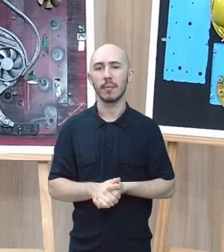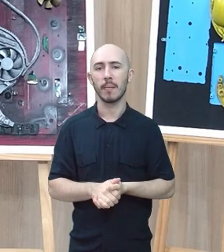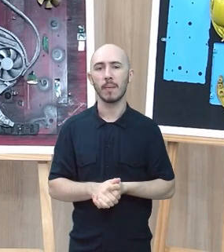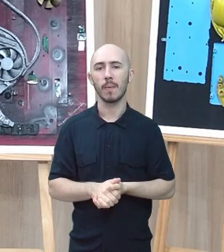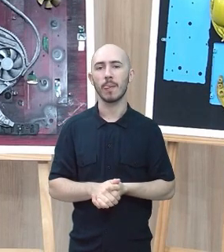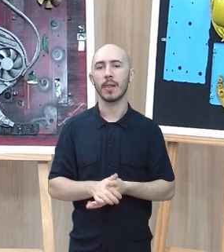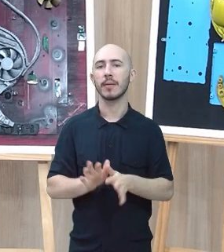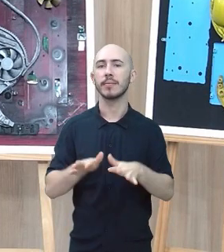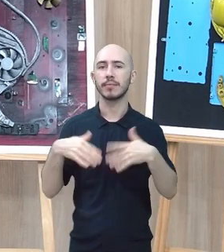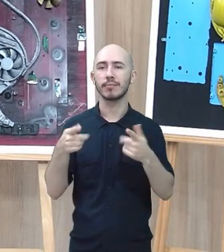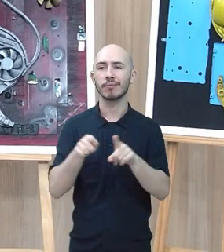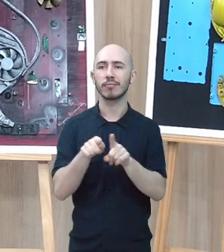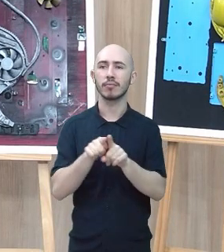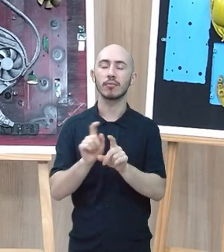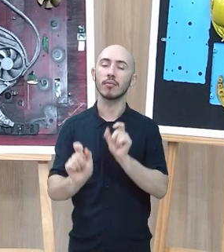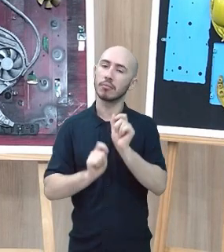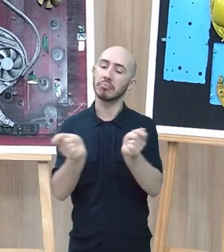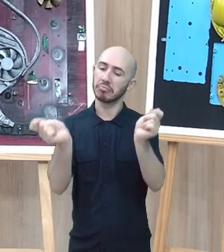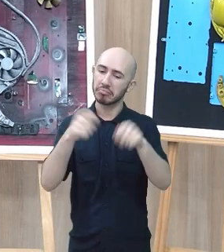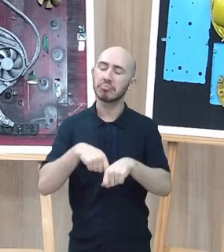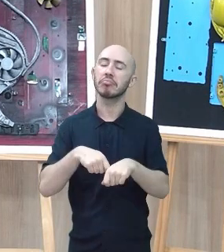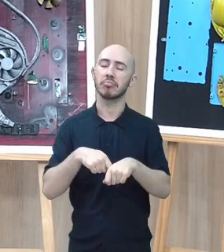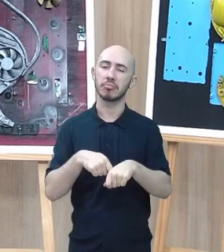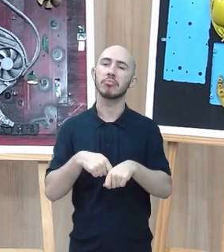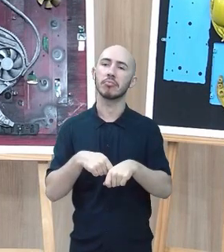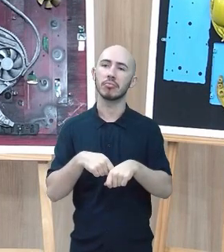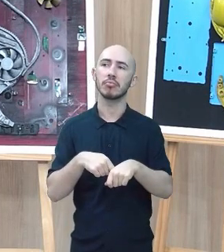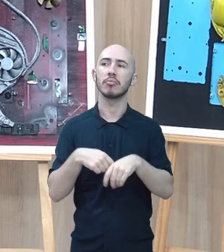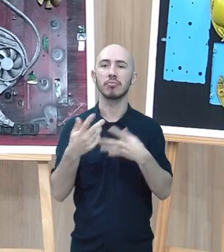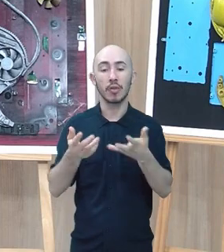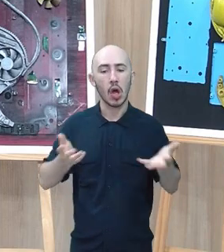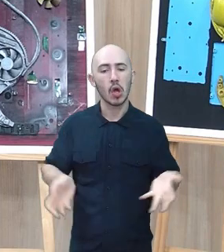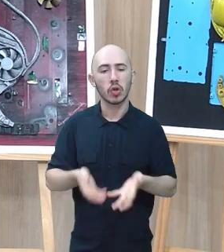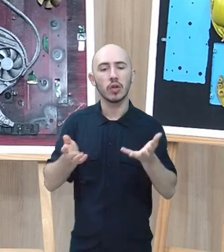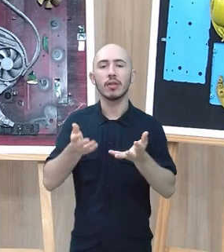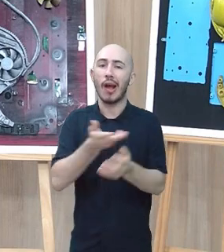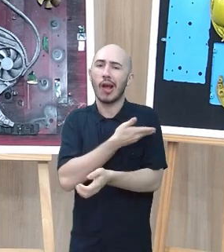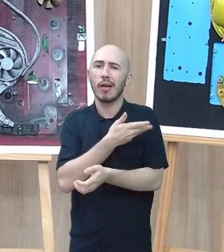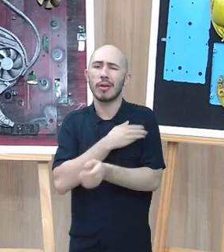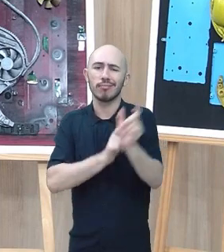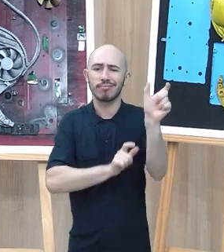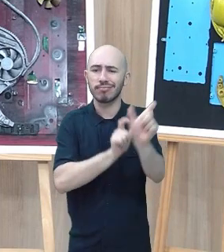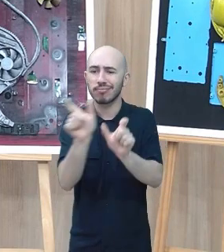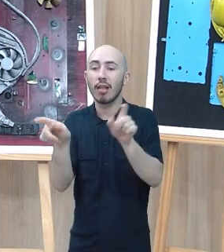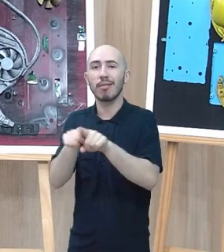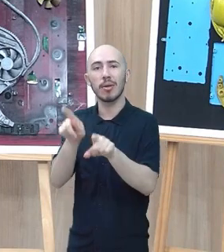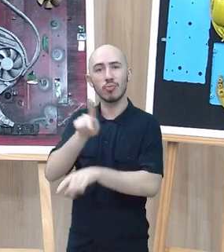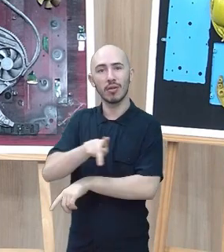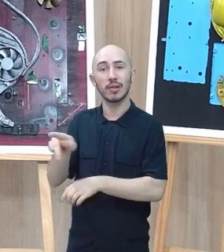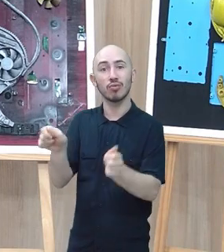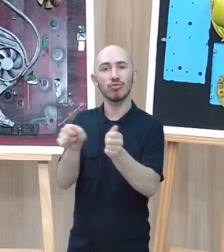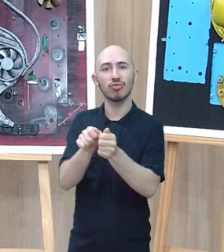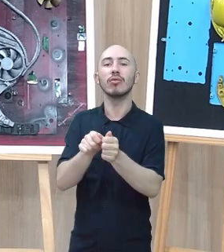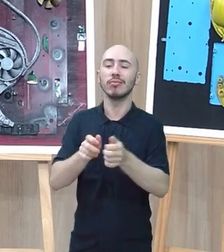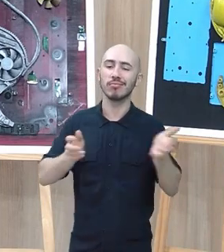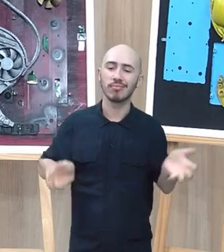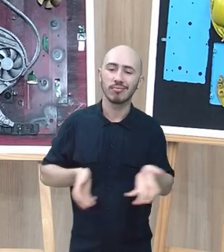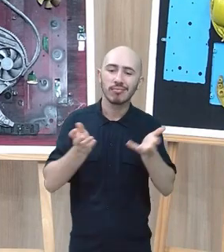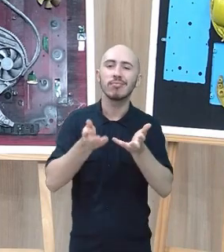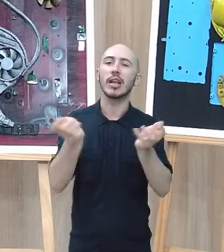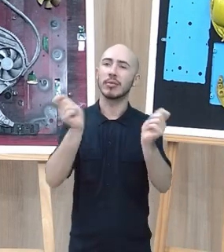uma compostagem, né? Então, você pode estimular aí os seus colegas, os seus professores para se